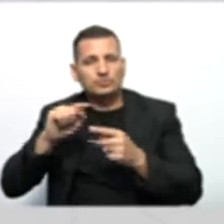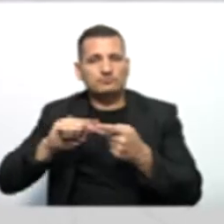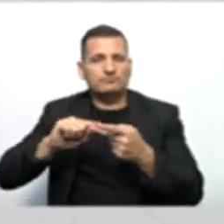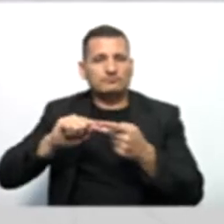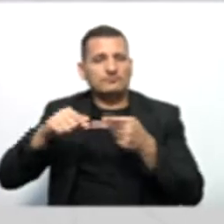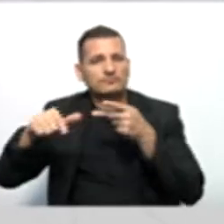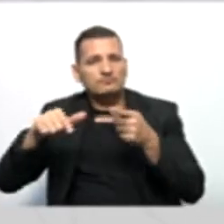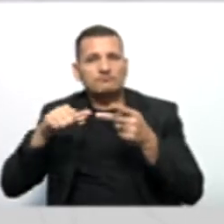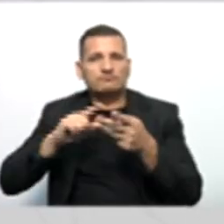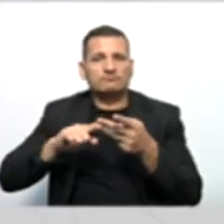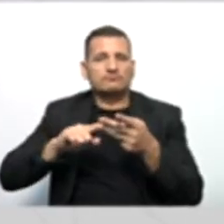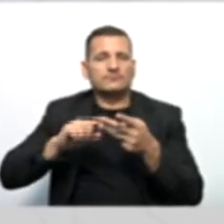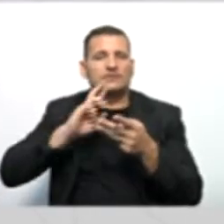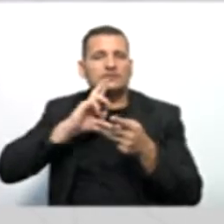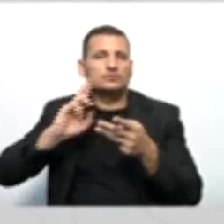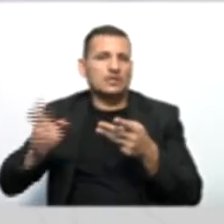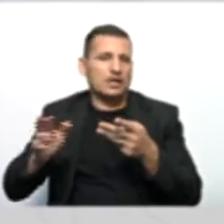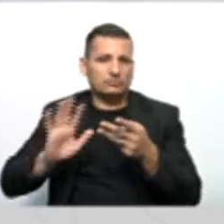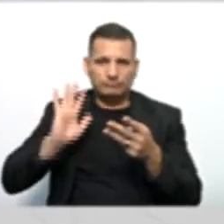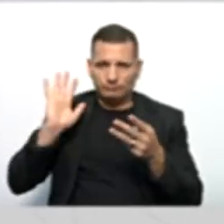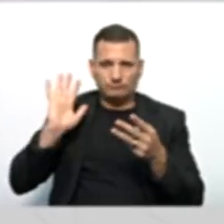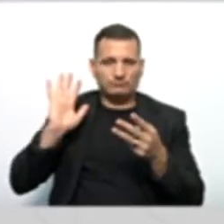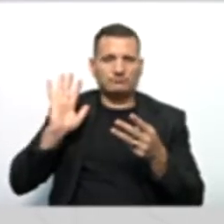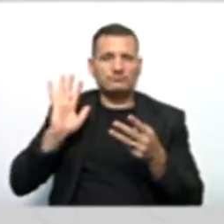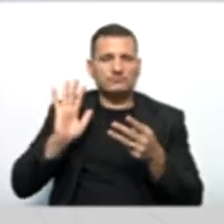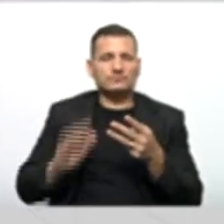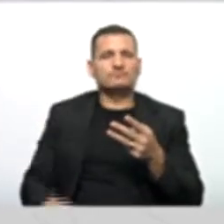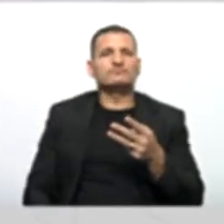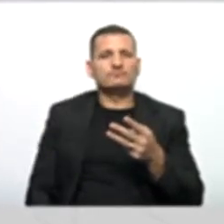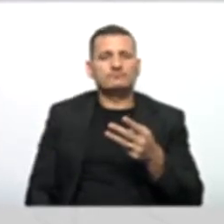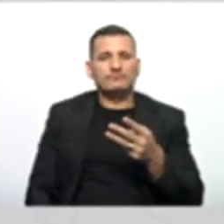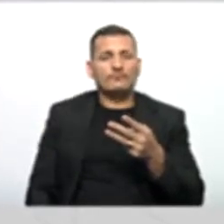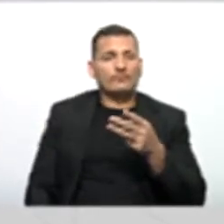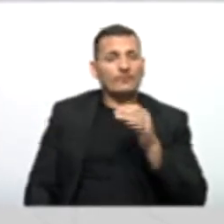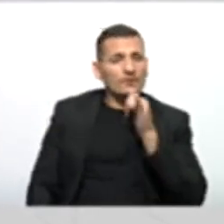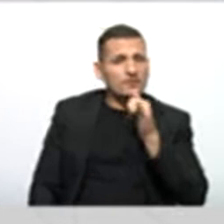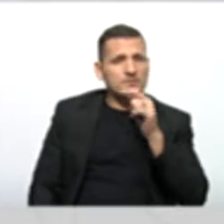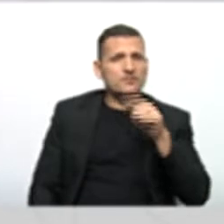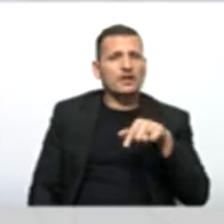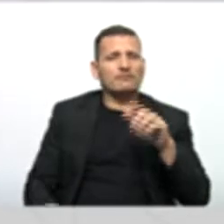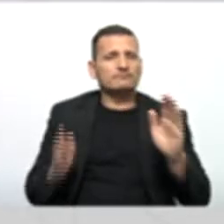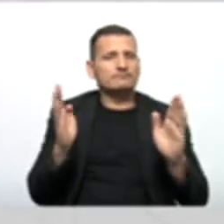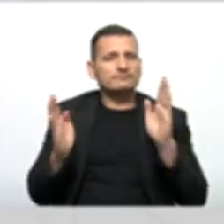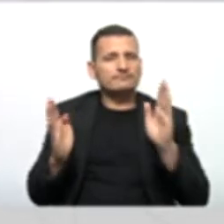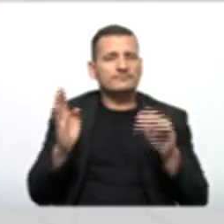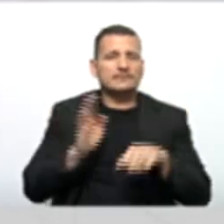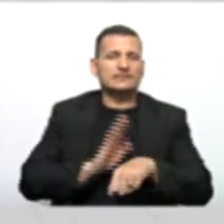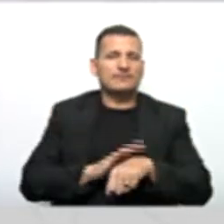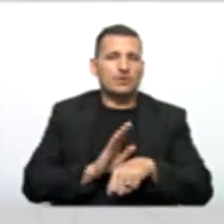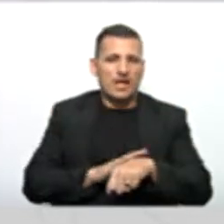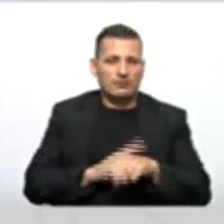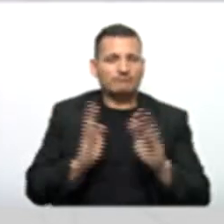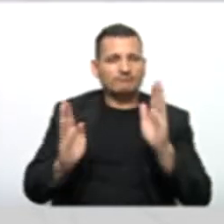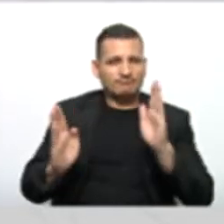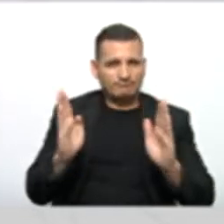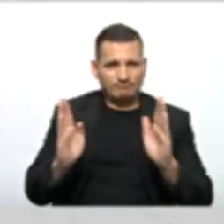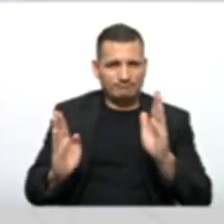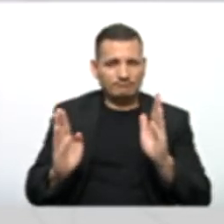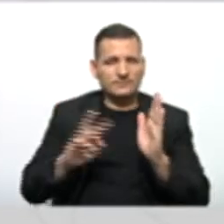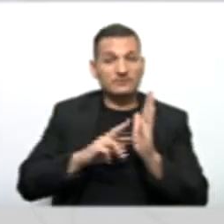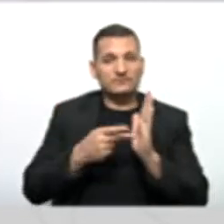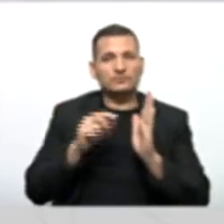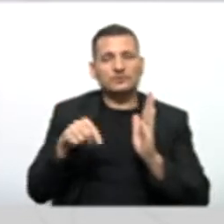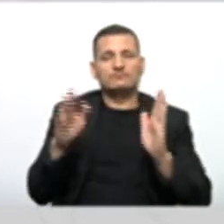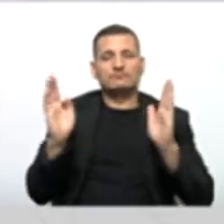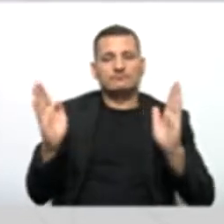resultado exclusivo, tá? Então, gente, se é temporário, significa o quê? Que existe aí um